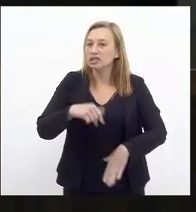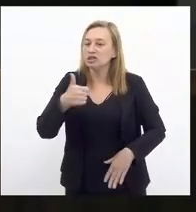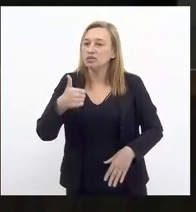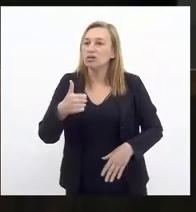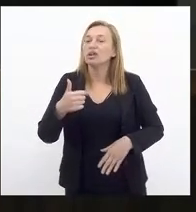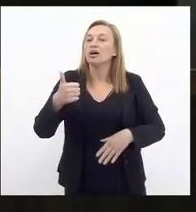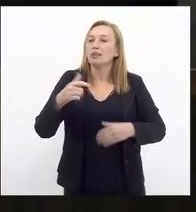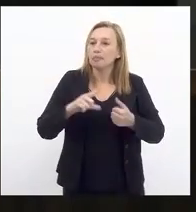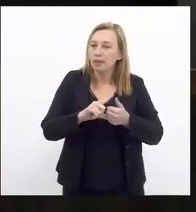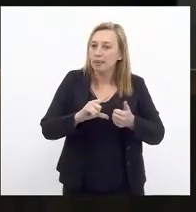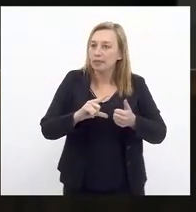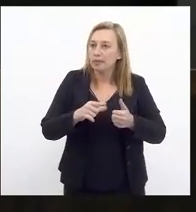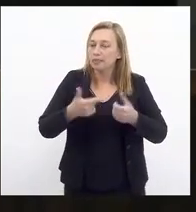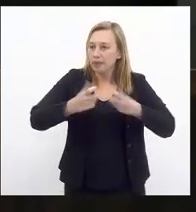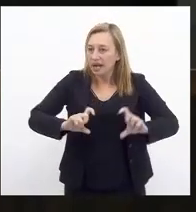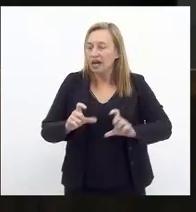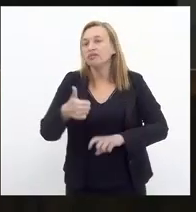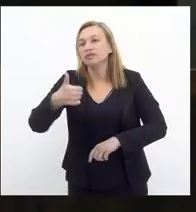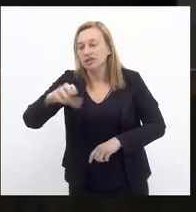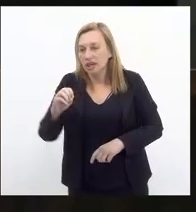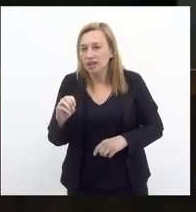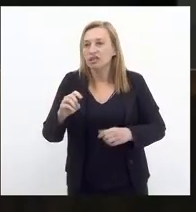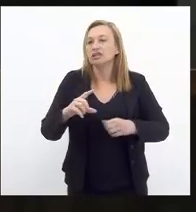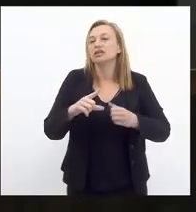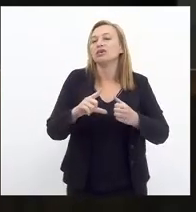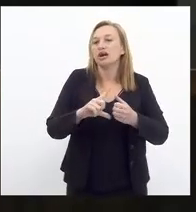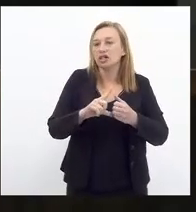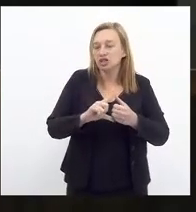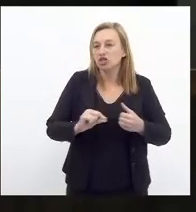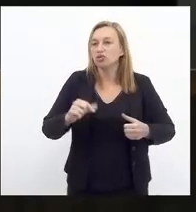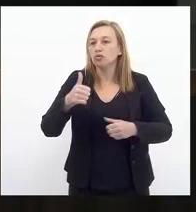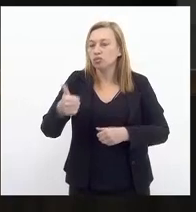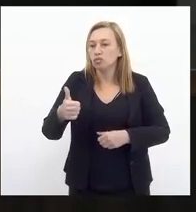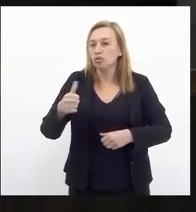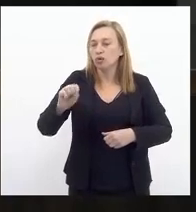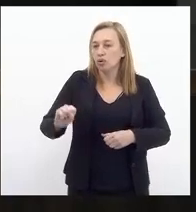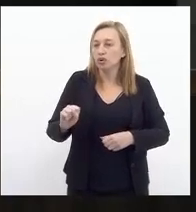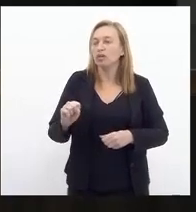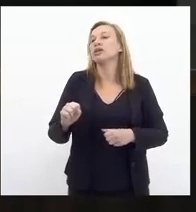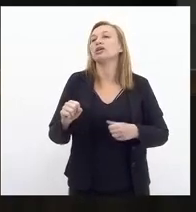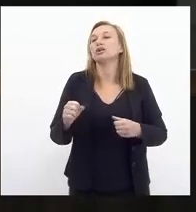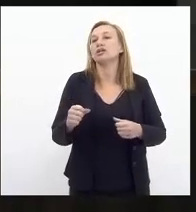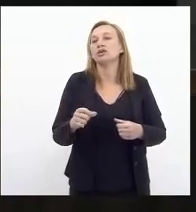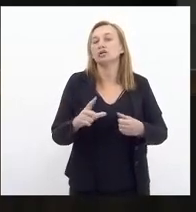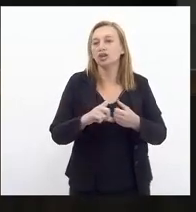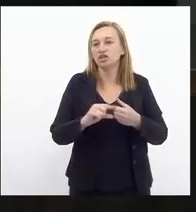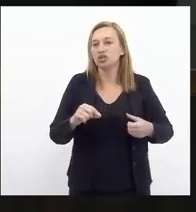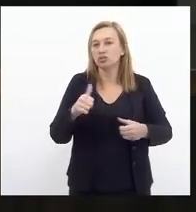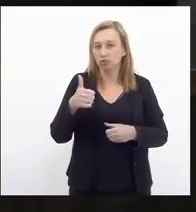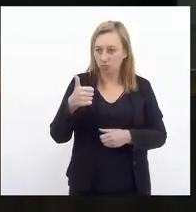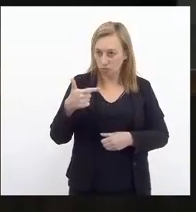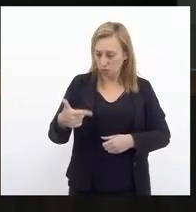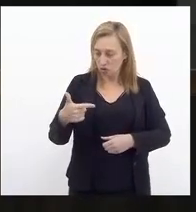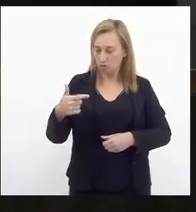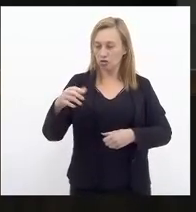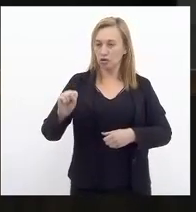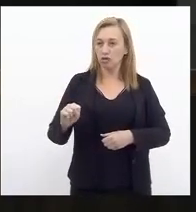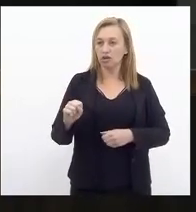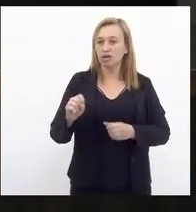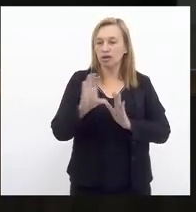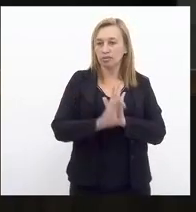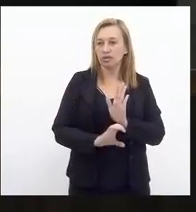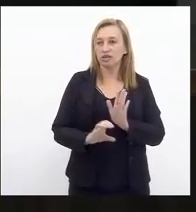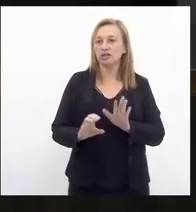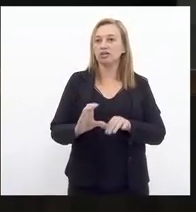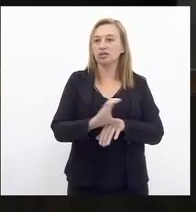10 artigo 91 para o único do artigo 28 5 do artigo 286 em razão da edição da emenda condicional a